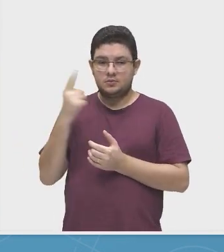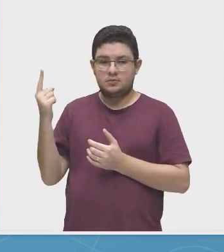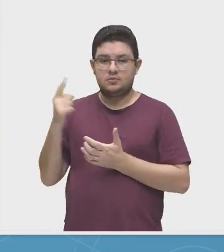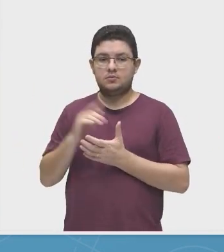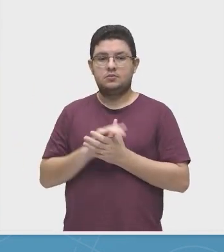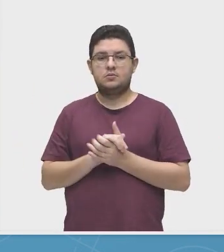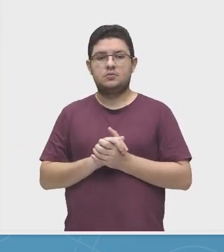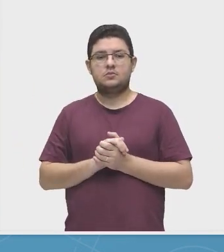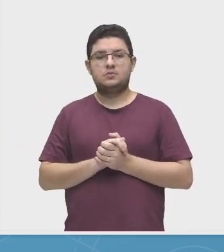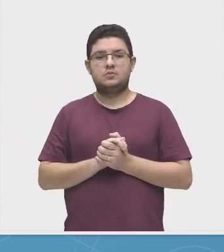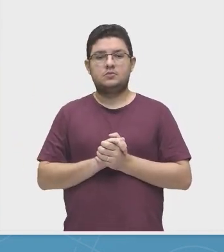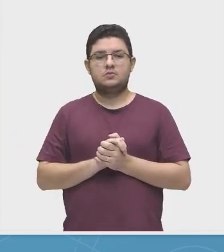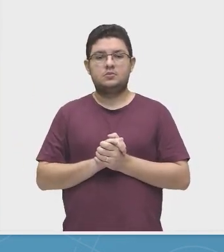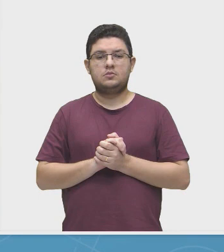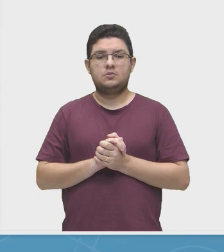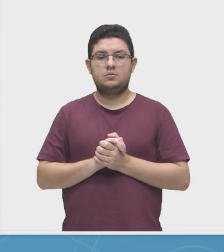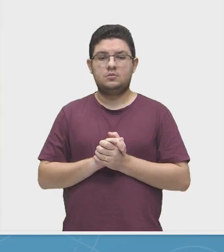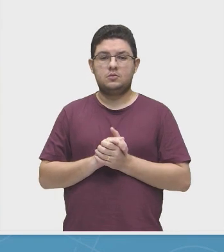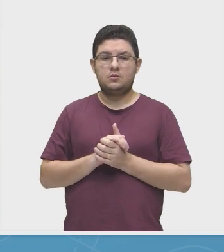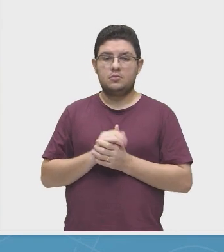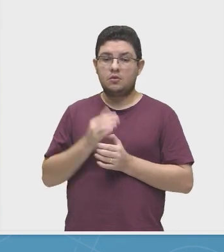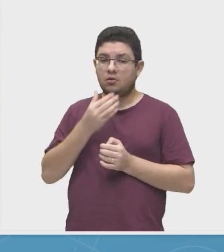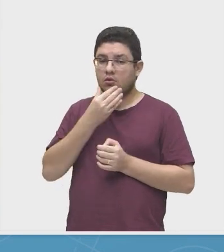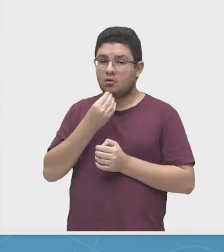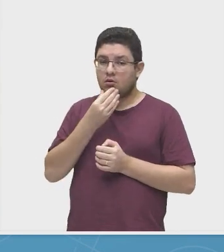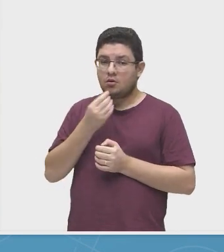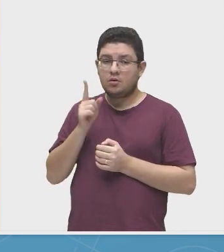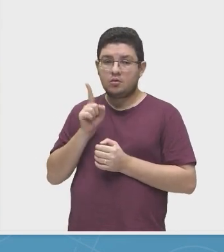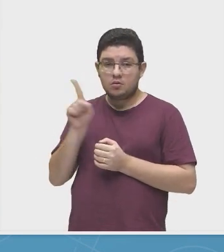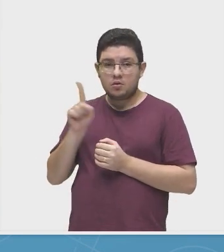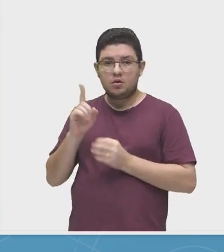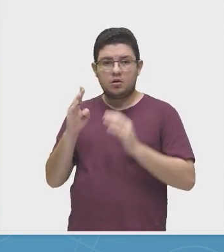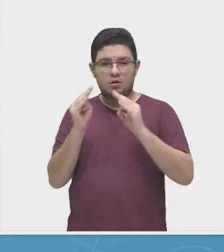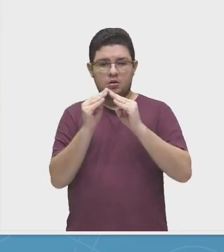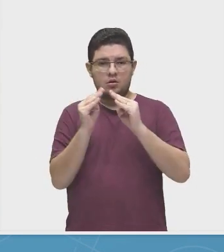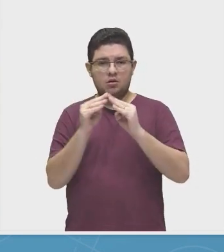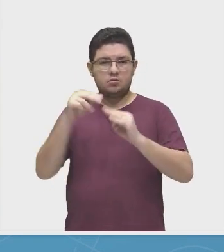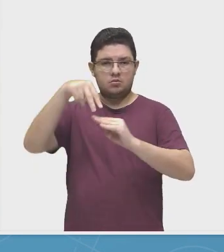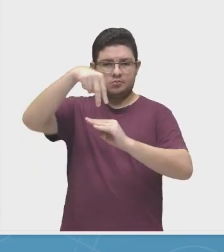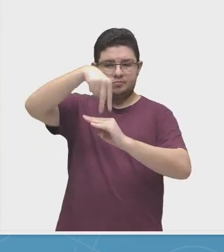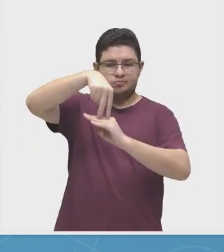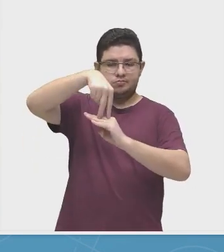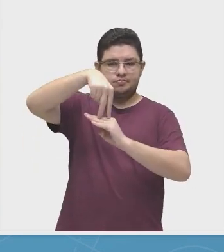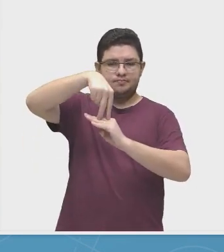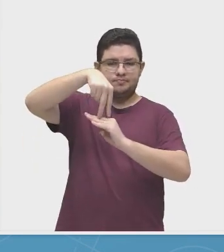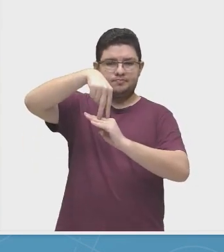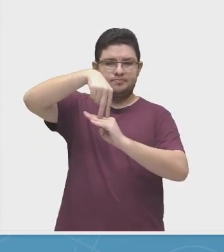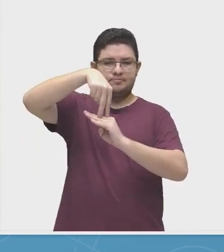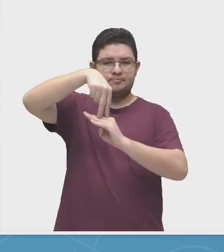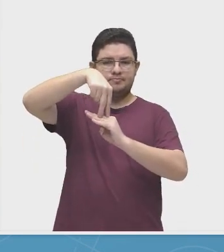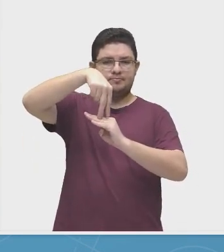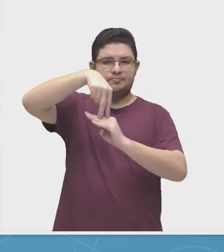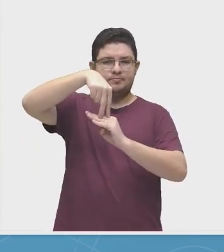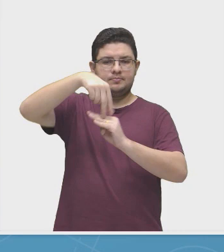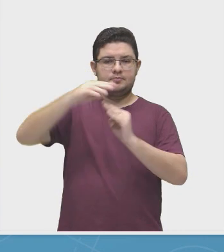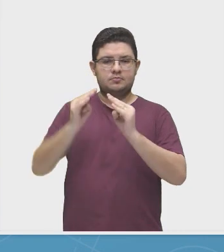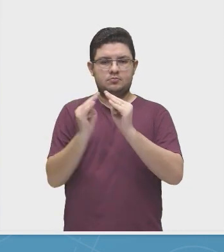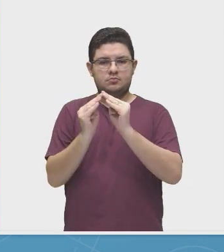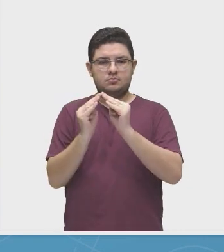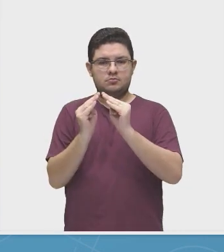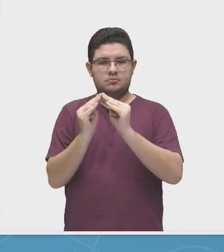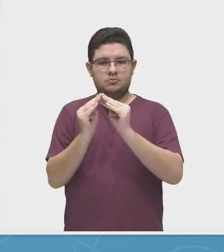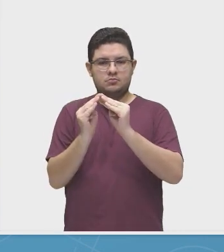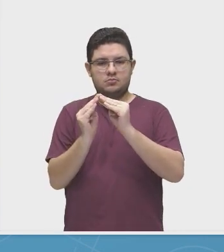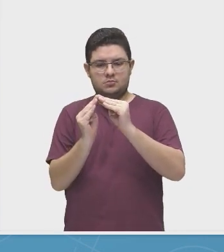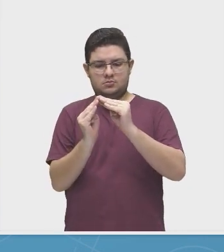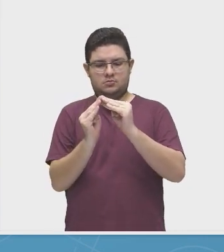ceiling. Então, o trabalhador está sobre o teto, está no telhado. The worker is on the